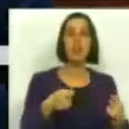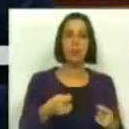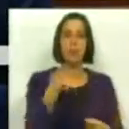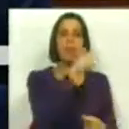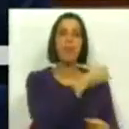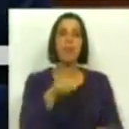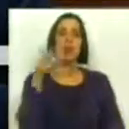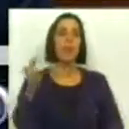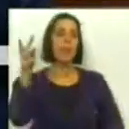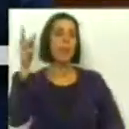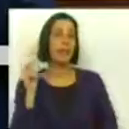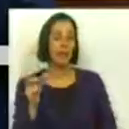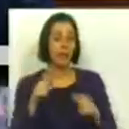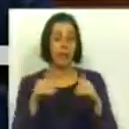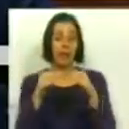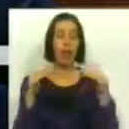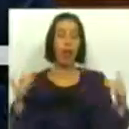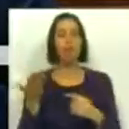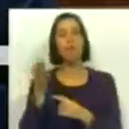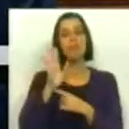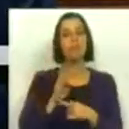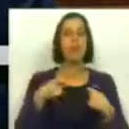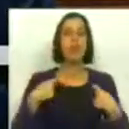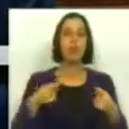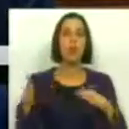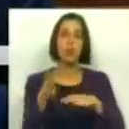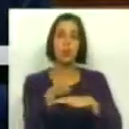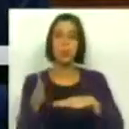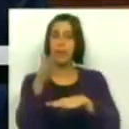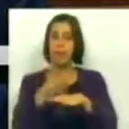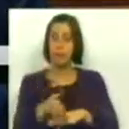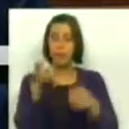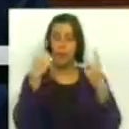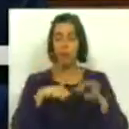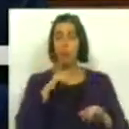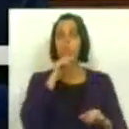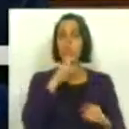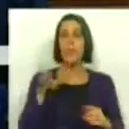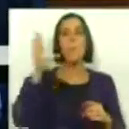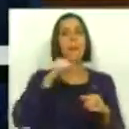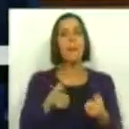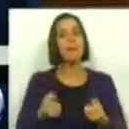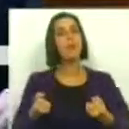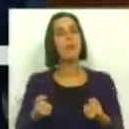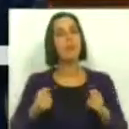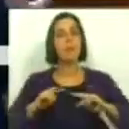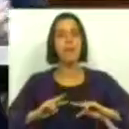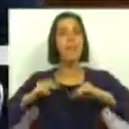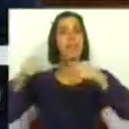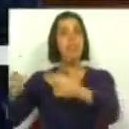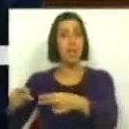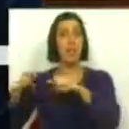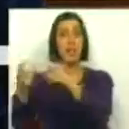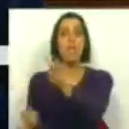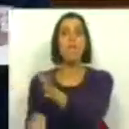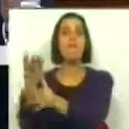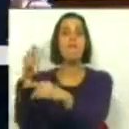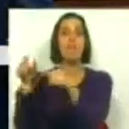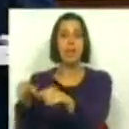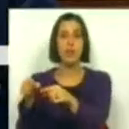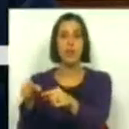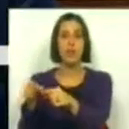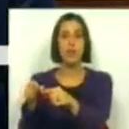em 2013, ao nível, por exemplo, dos consumos intermédios e da possibilidade de uma maior poupança nas transferências para as